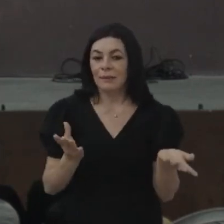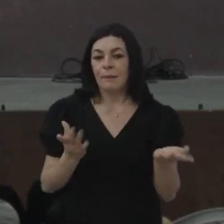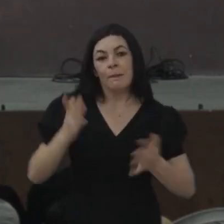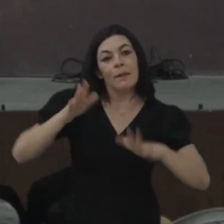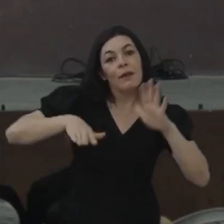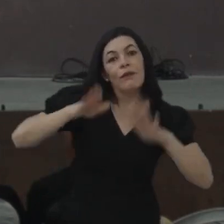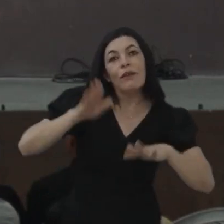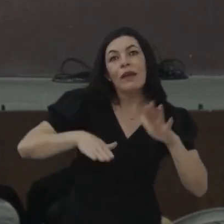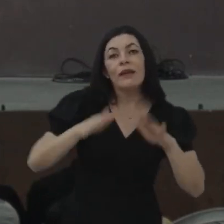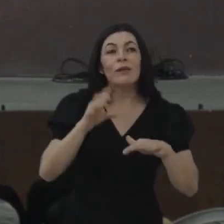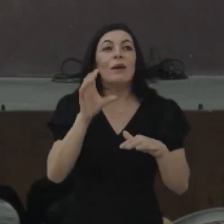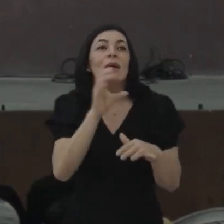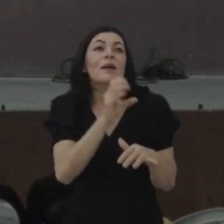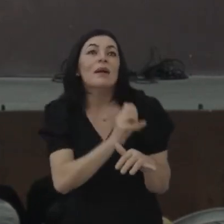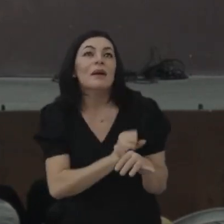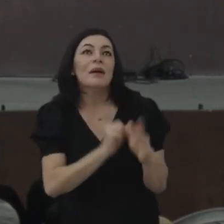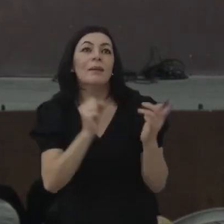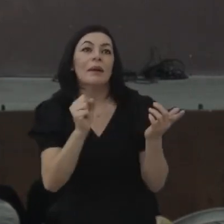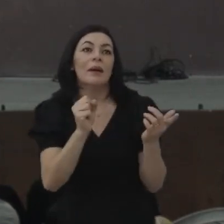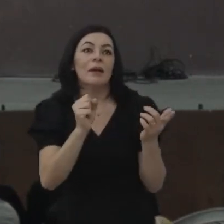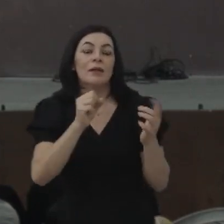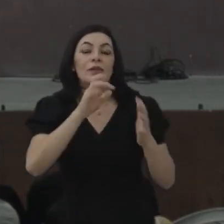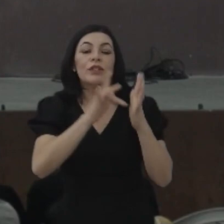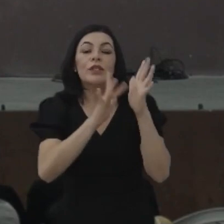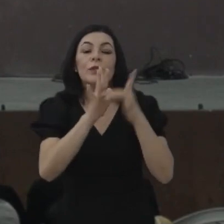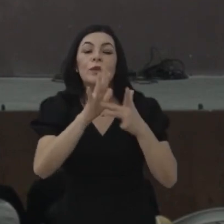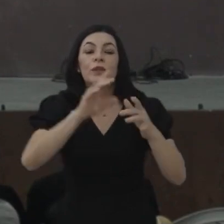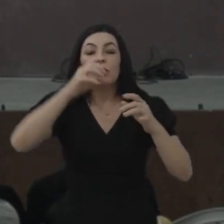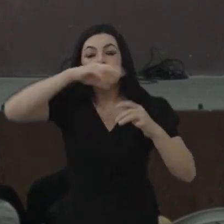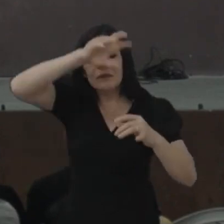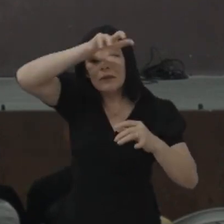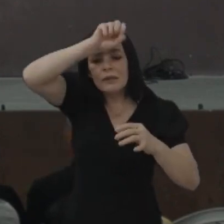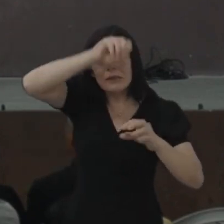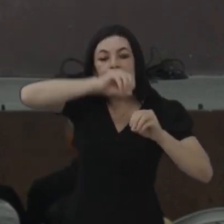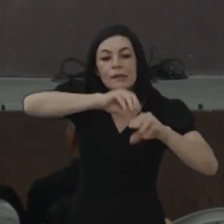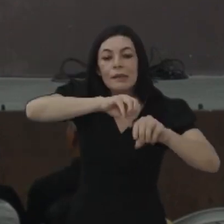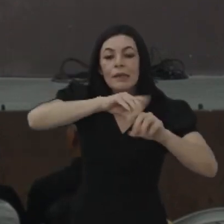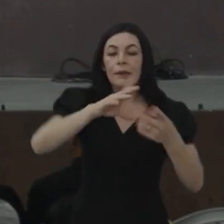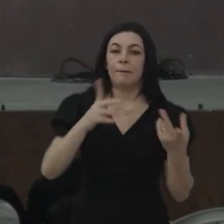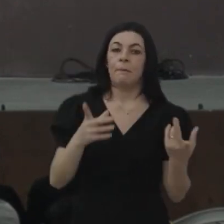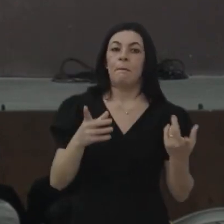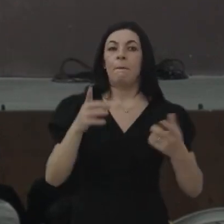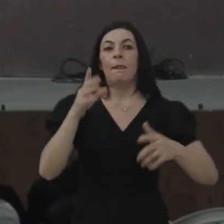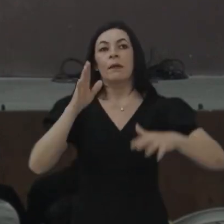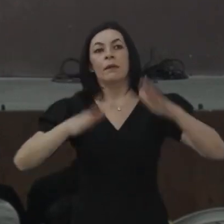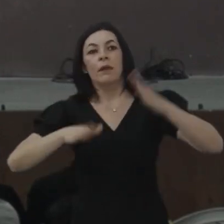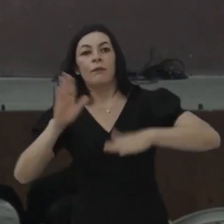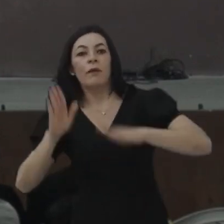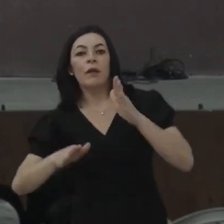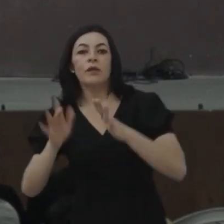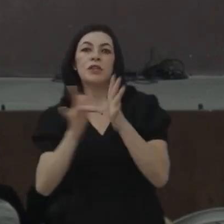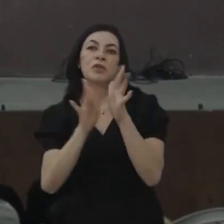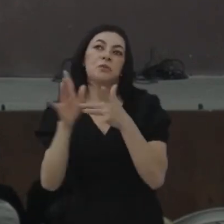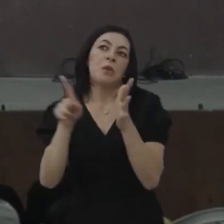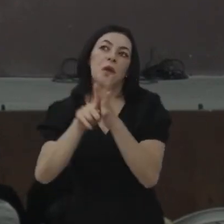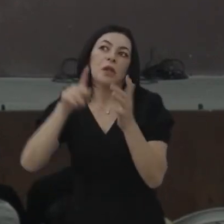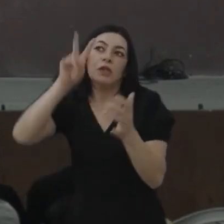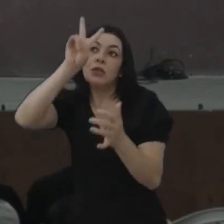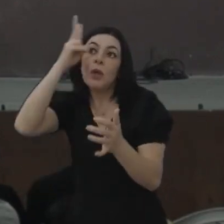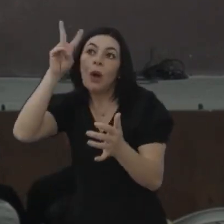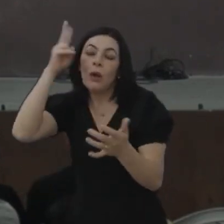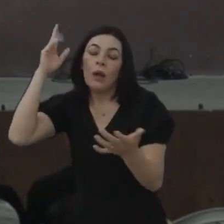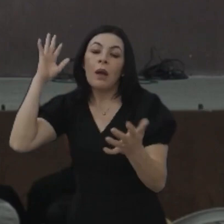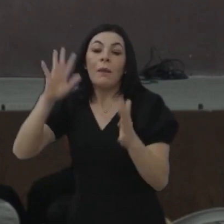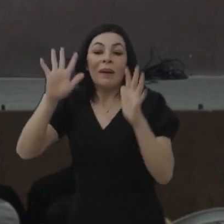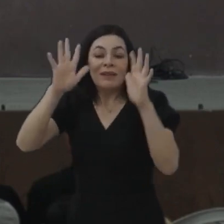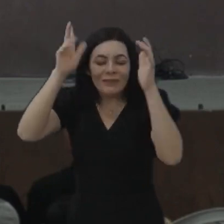Talvez eles amam aquele Jesus que o Espiritismo ensina. Talvez eles amam aquele Jesus que os historiadores falam, mas o Jesus